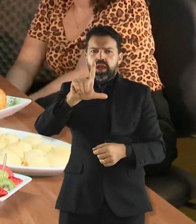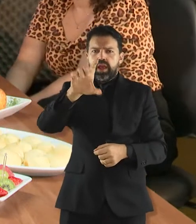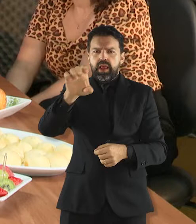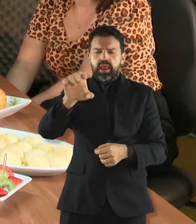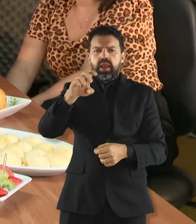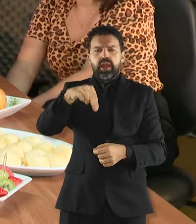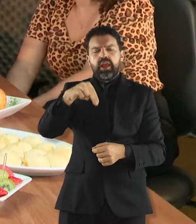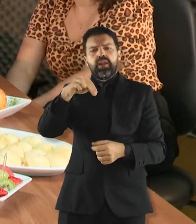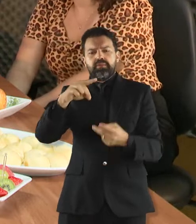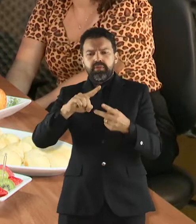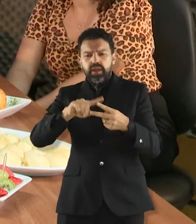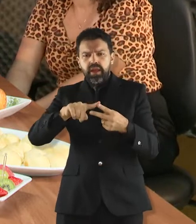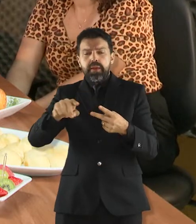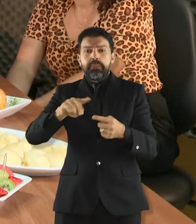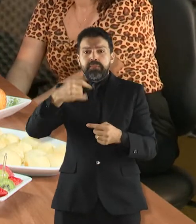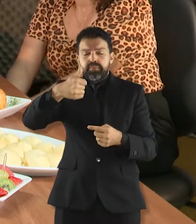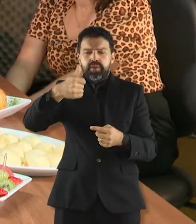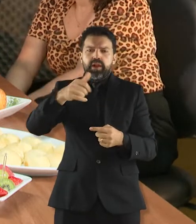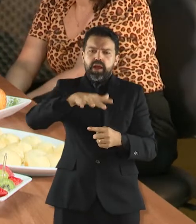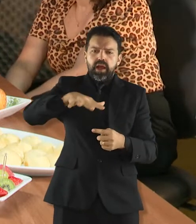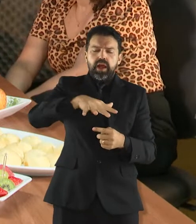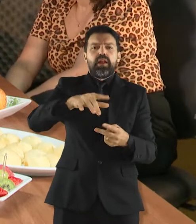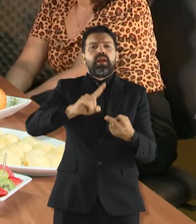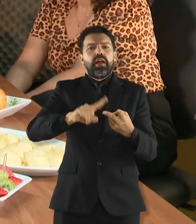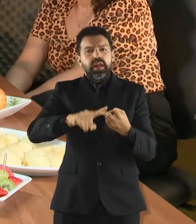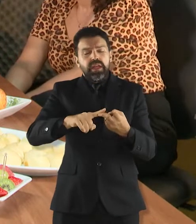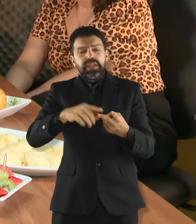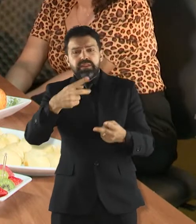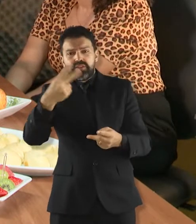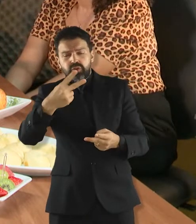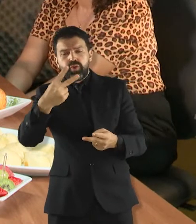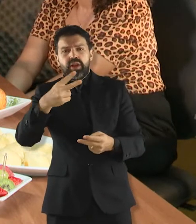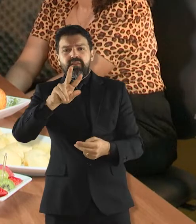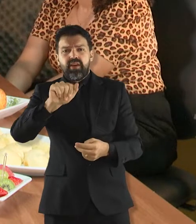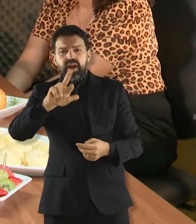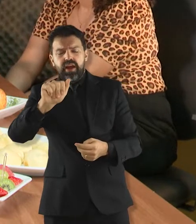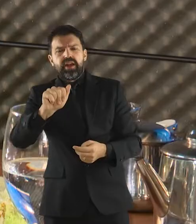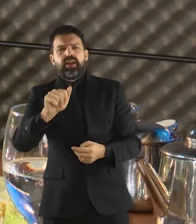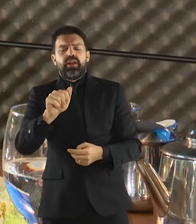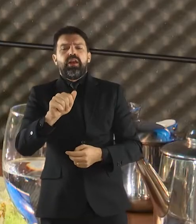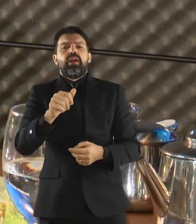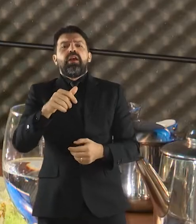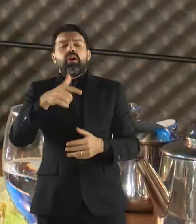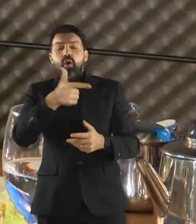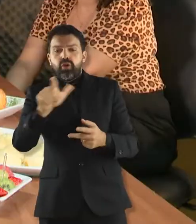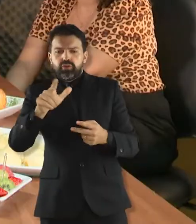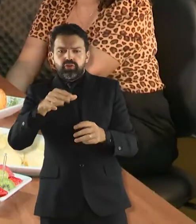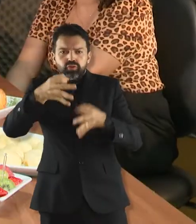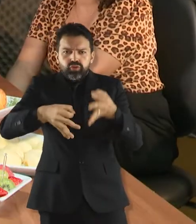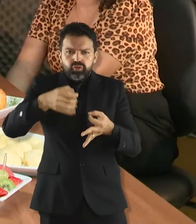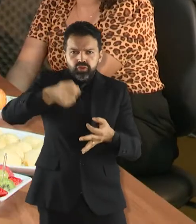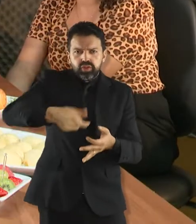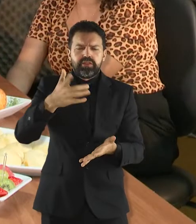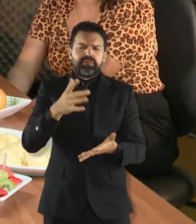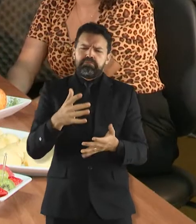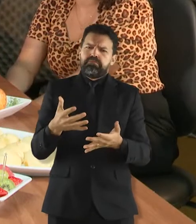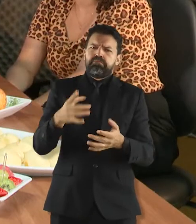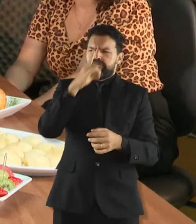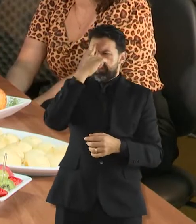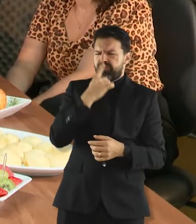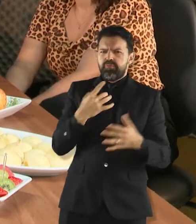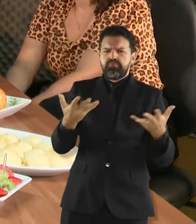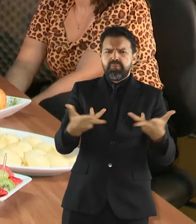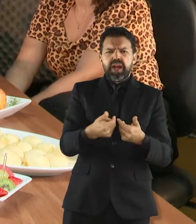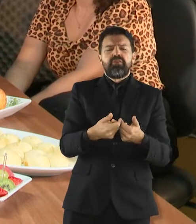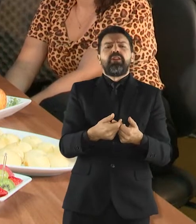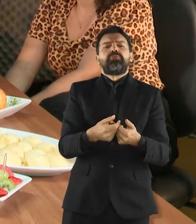Jaime na segunda vara, né? A gente tem a composição perfeita, sabe? Assim, nossa, todo mundo com um perfil maravilhoso, né? A gente tem a